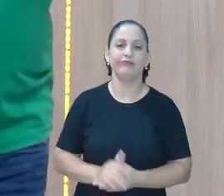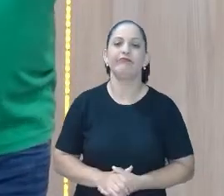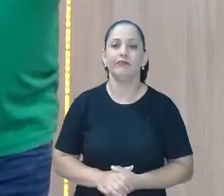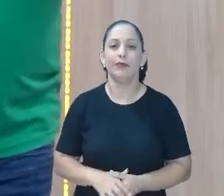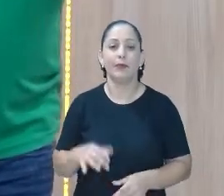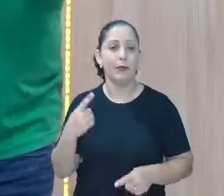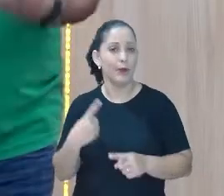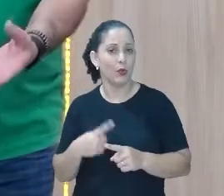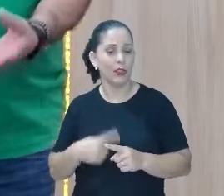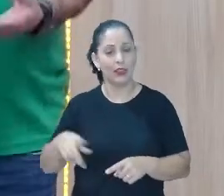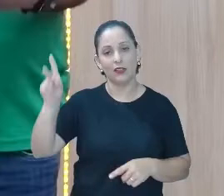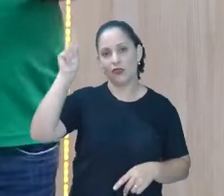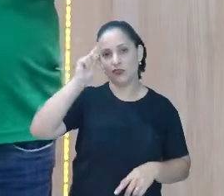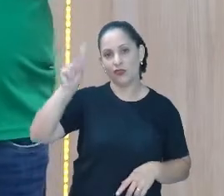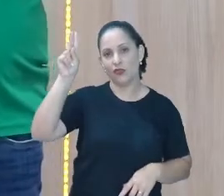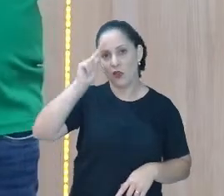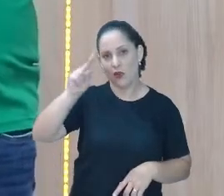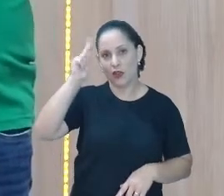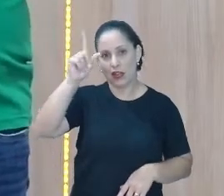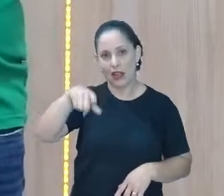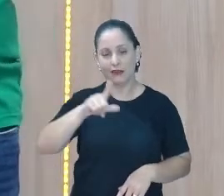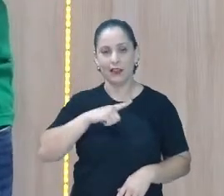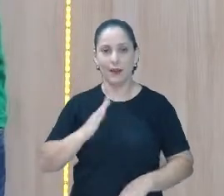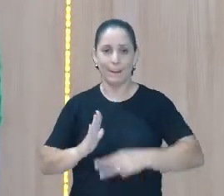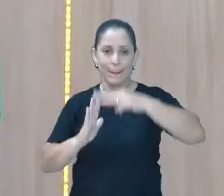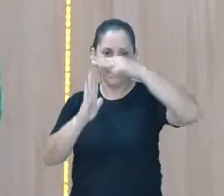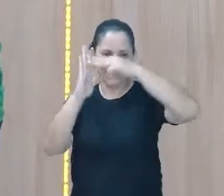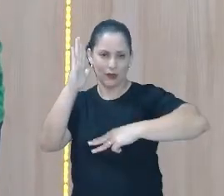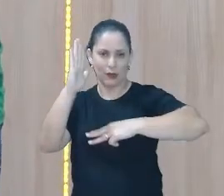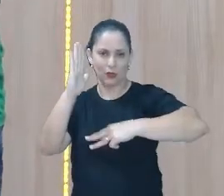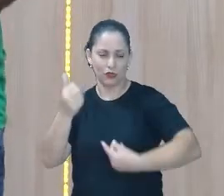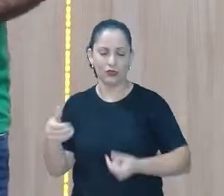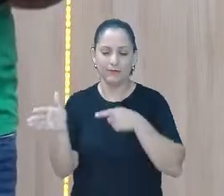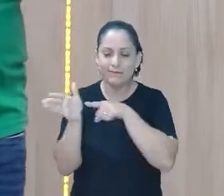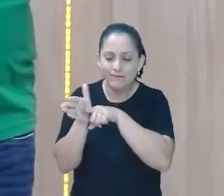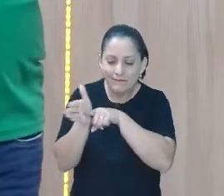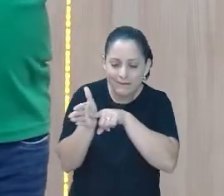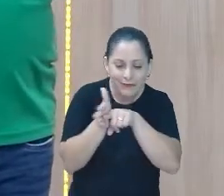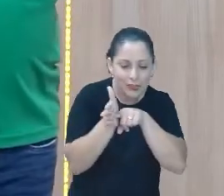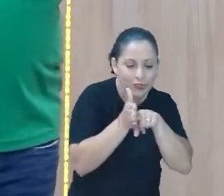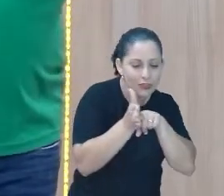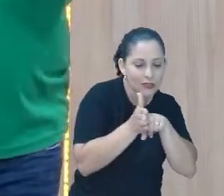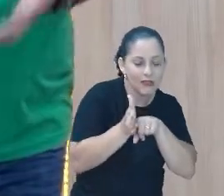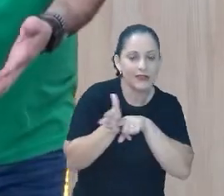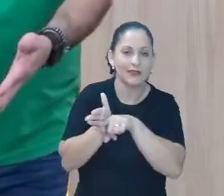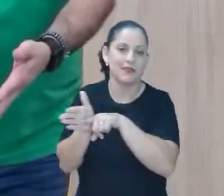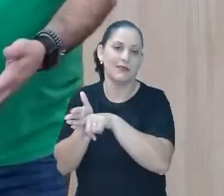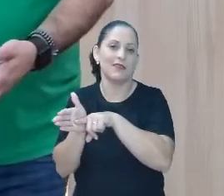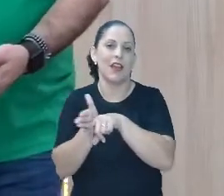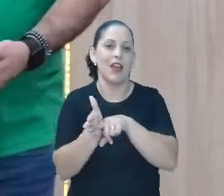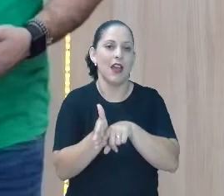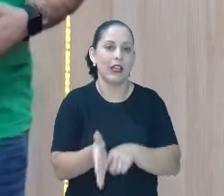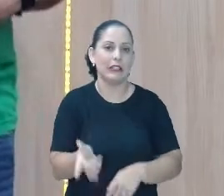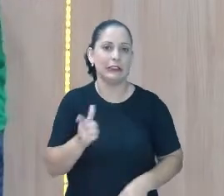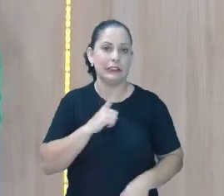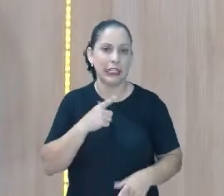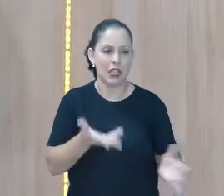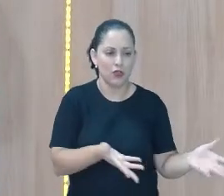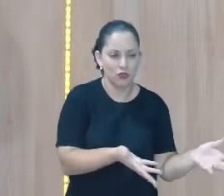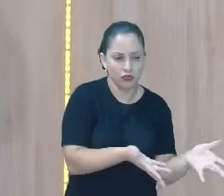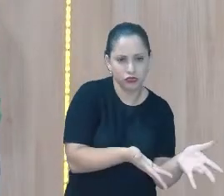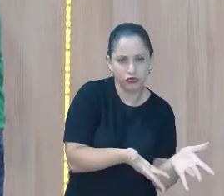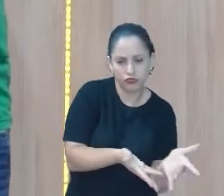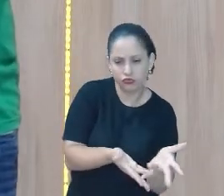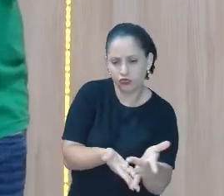porque ela possui métodos de investigação, de levantamento de fontes,